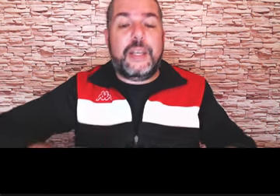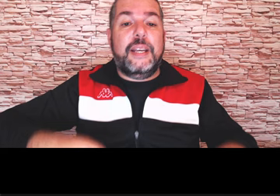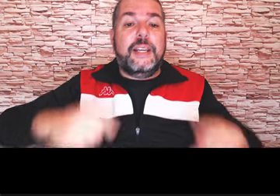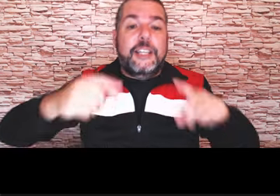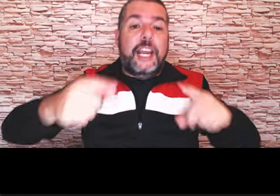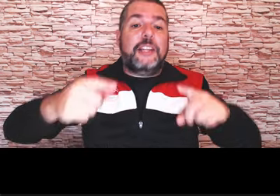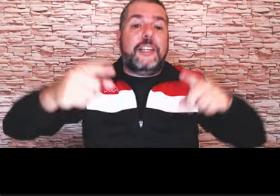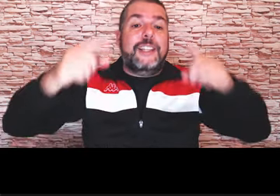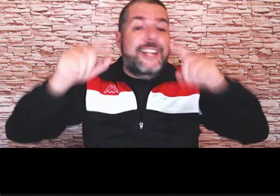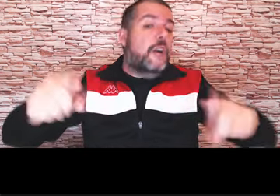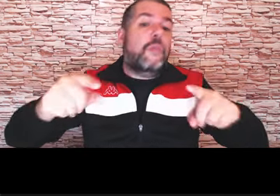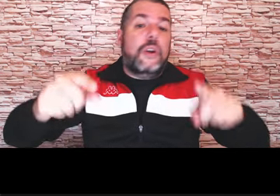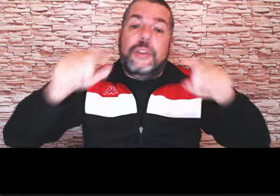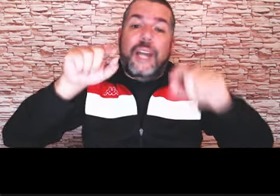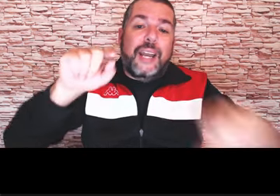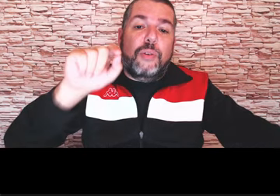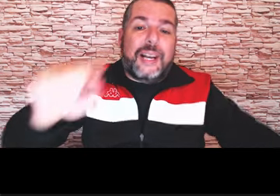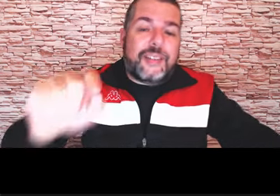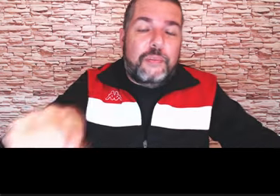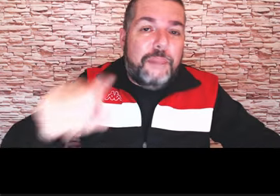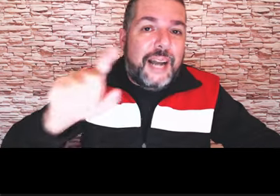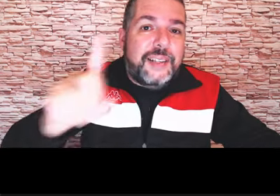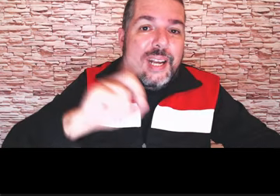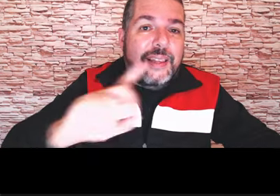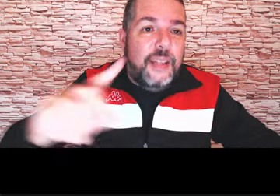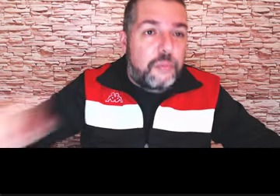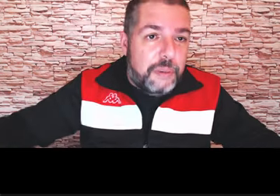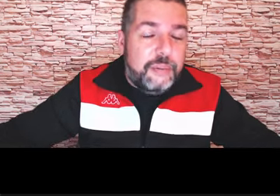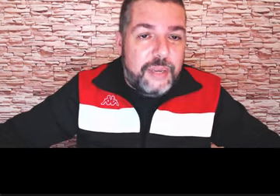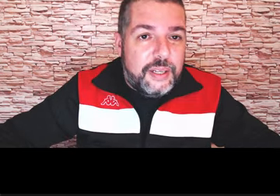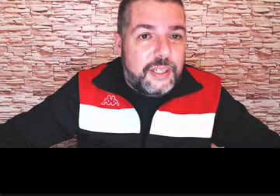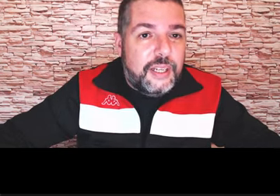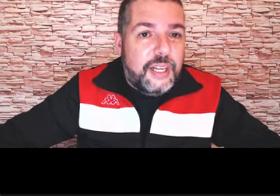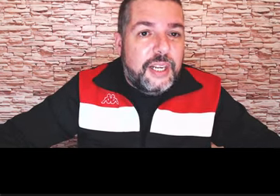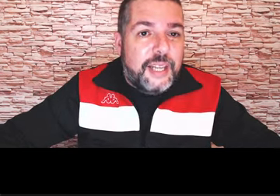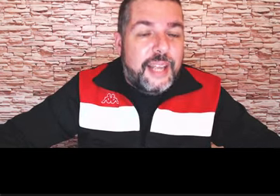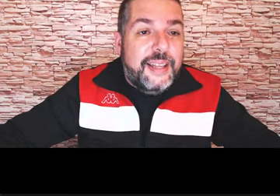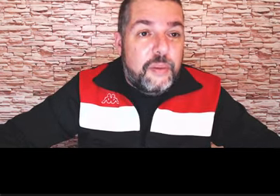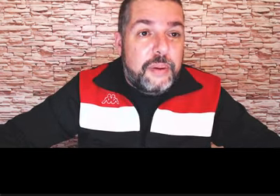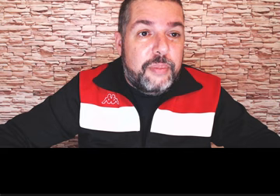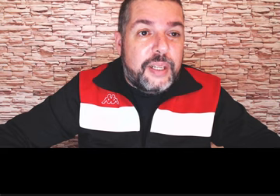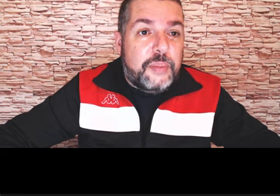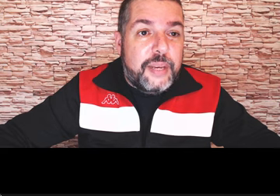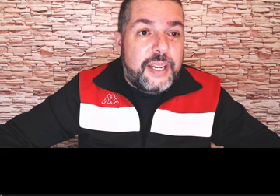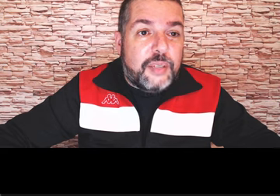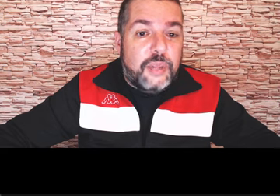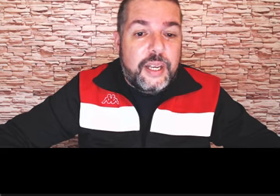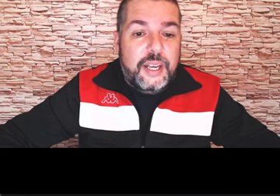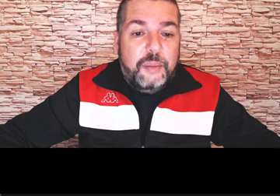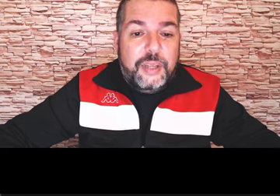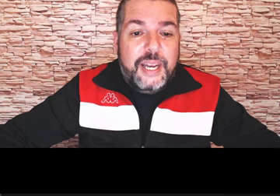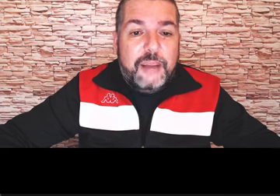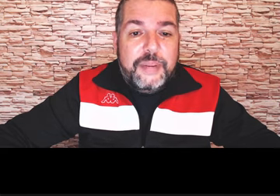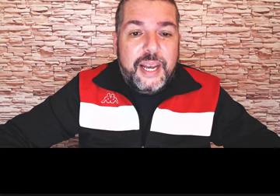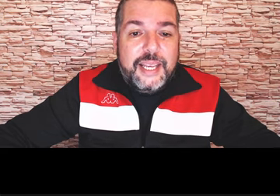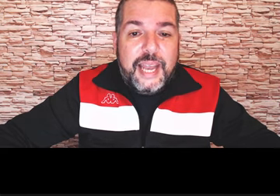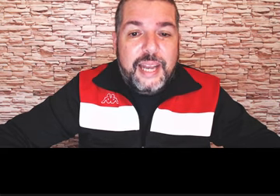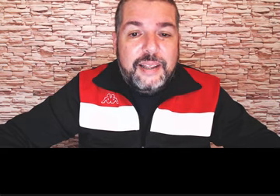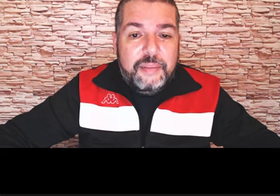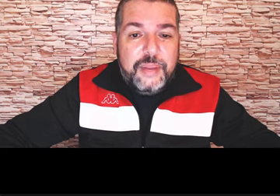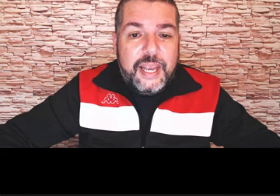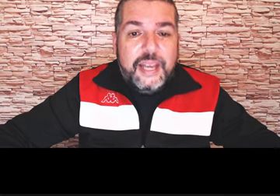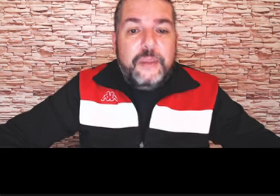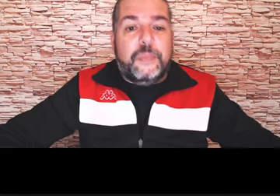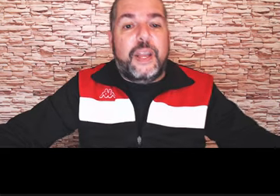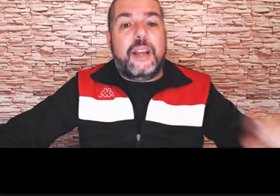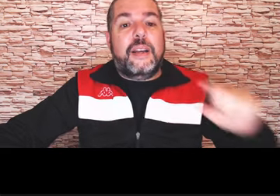distância. Gente, não! Na educação básica não permite, né? Não permite mesmo, né? Poderia abrir aqui a